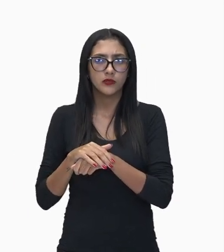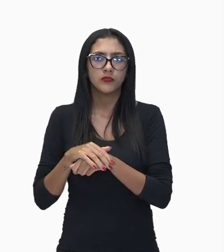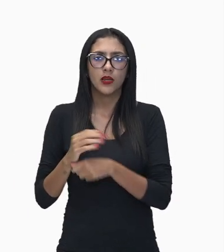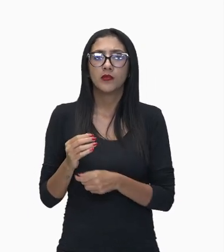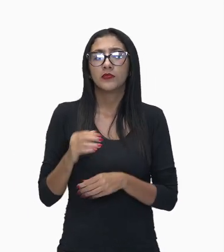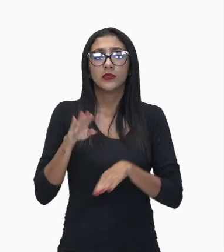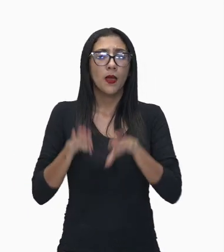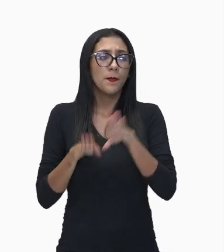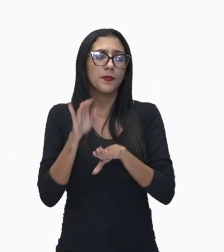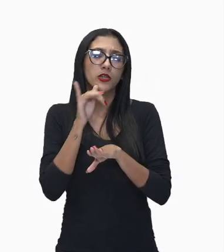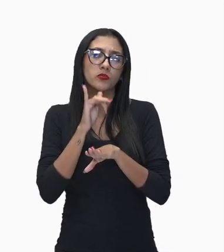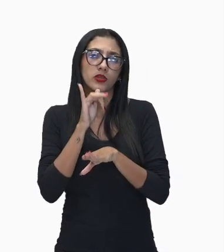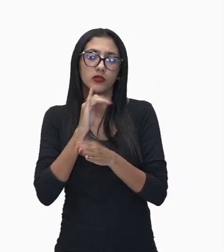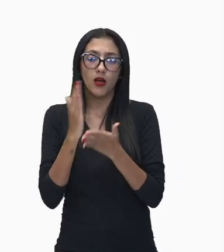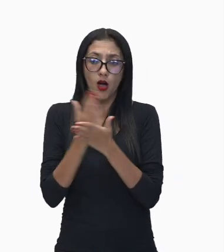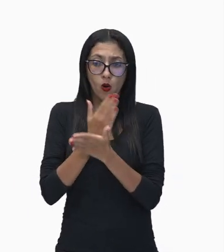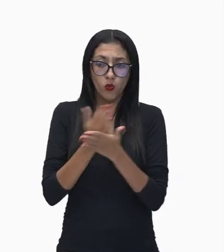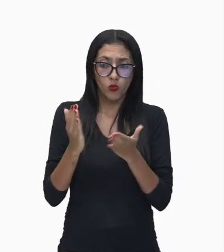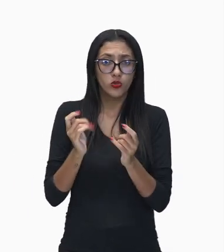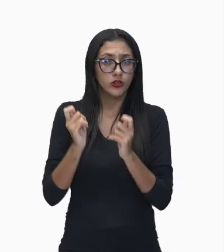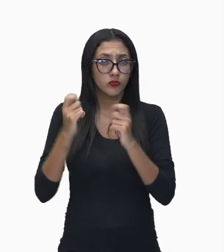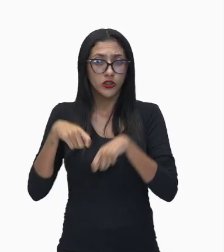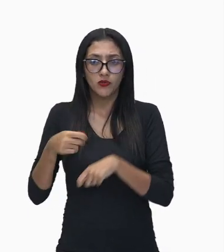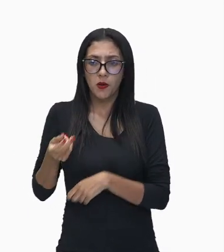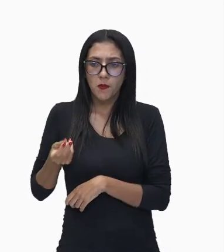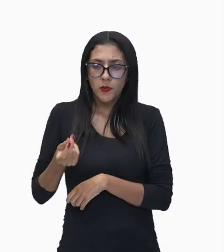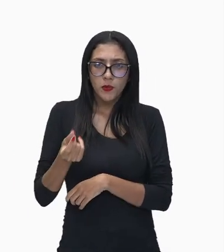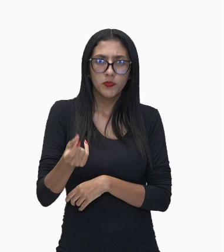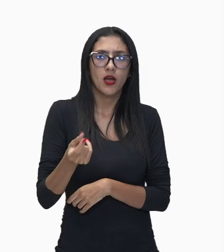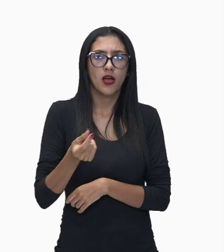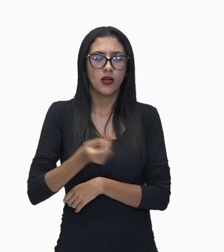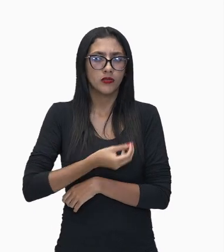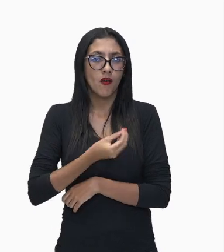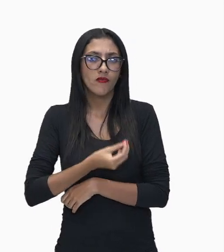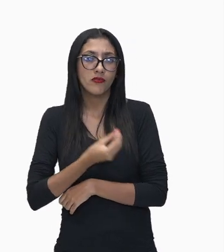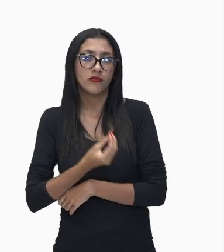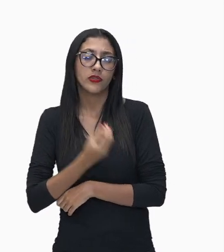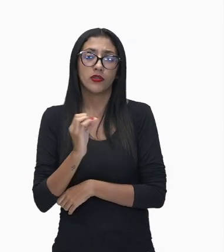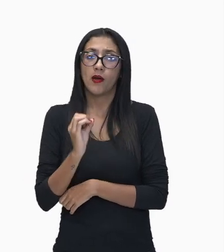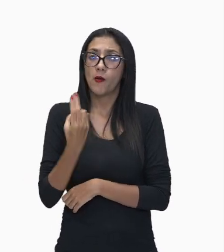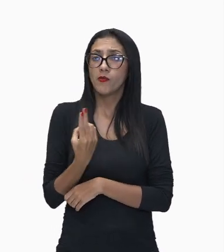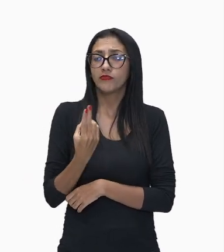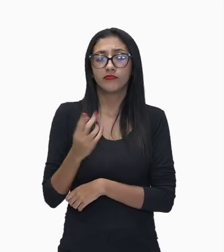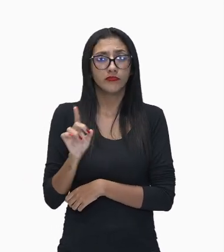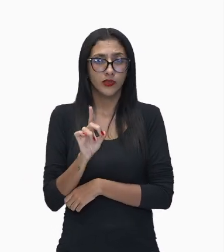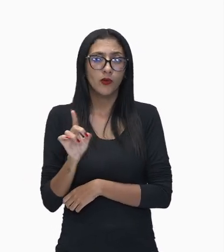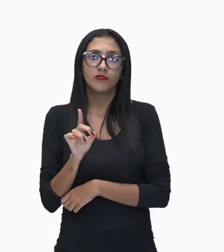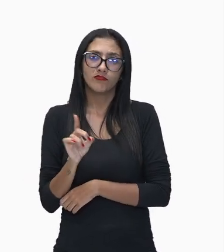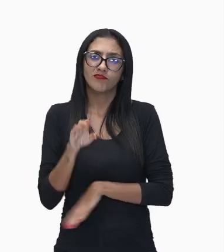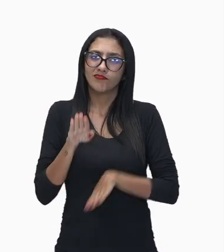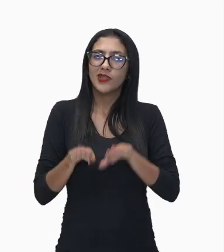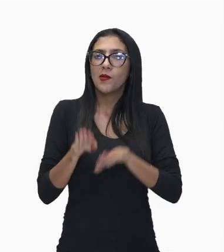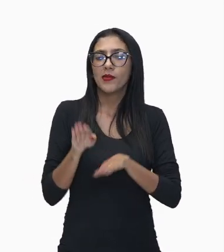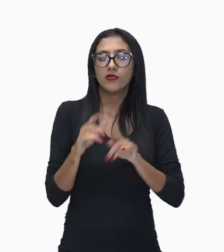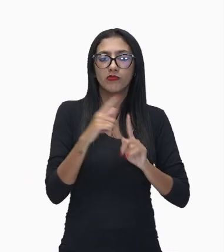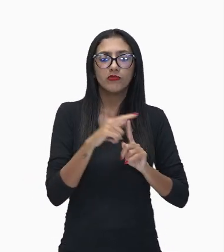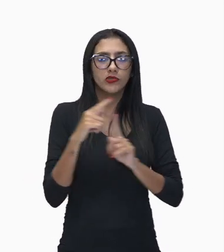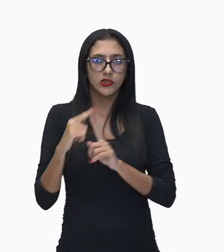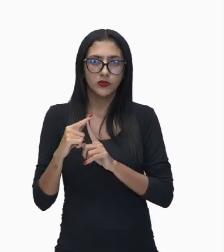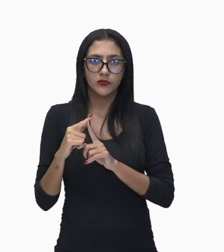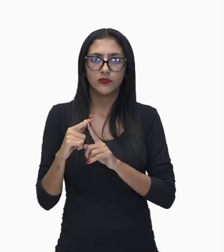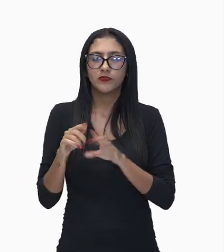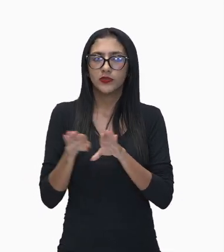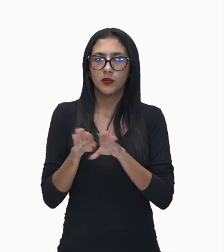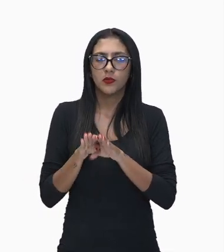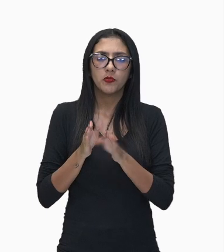as doenças crônicas elas são degenerativas, ok? Então, doença crônica, para ficar bem claro aqui